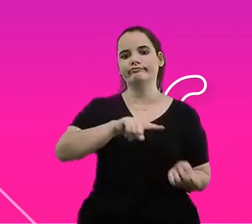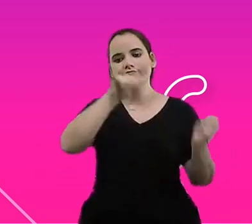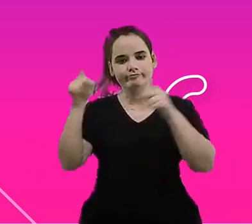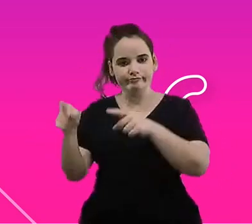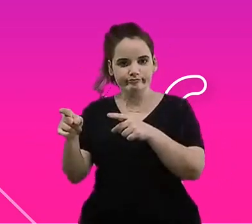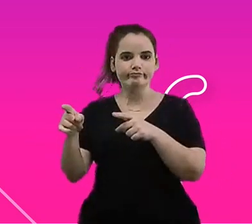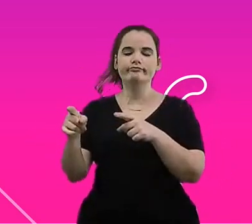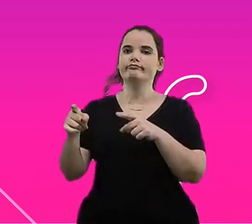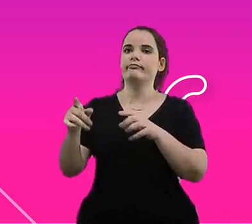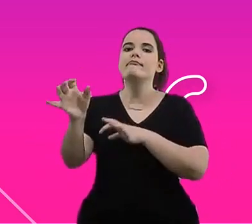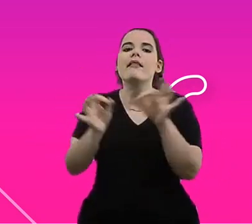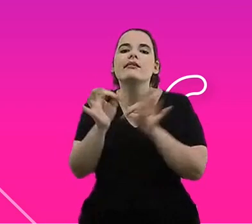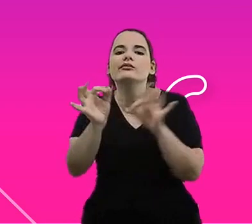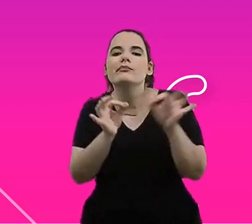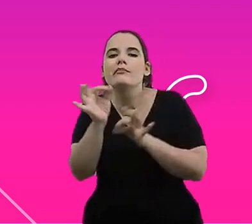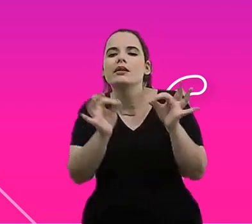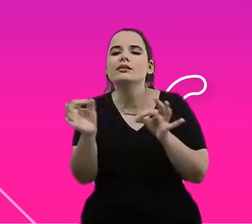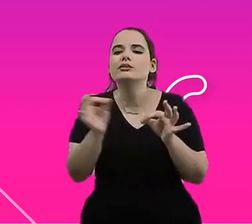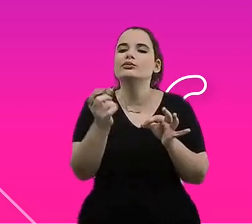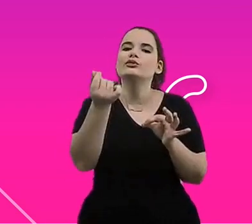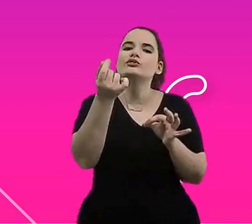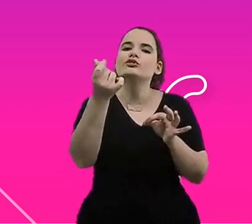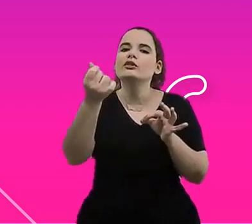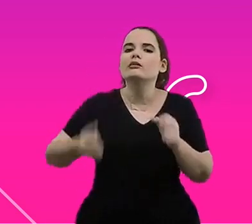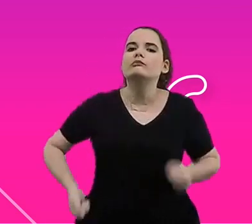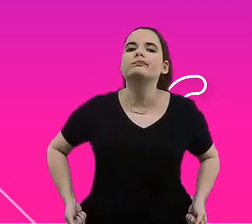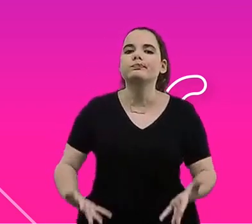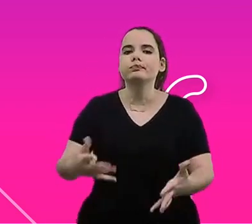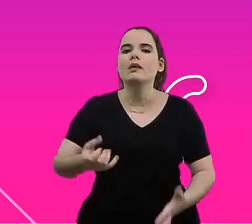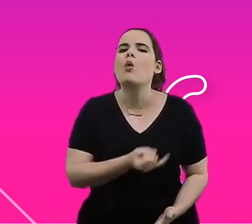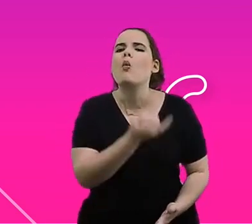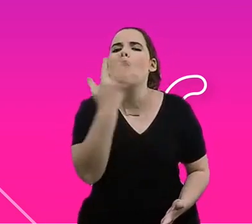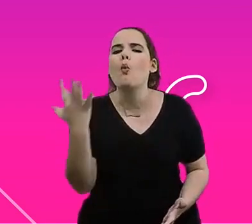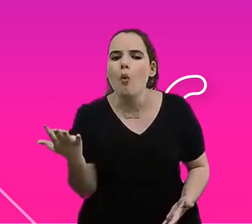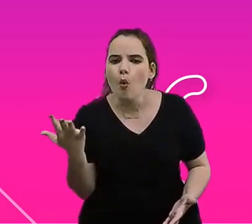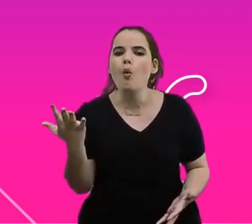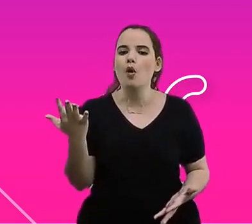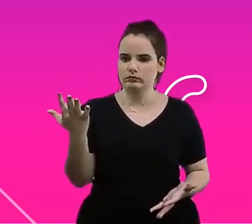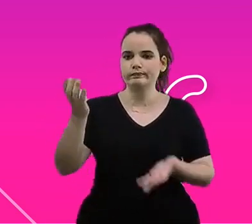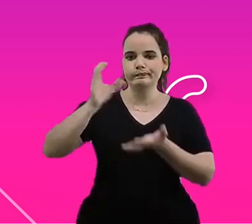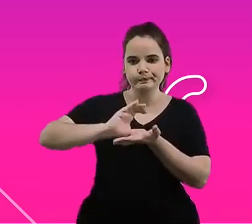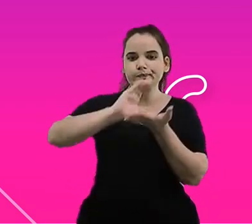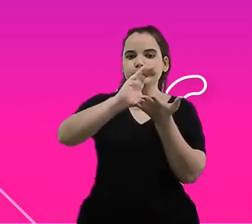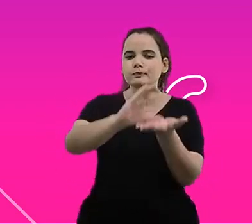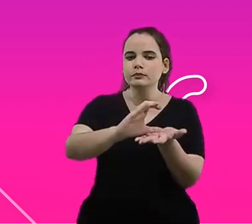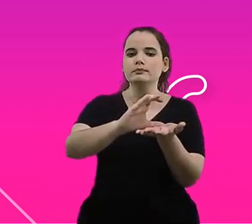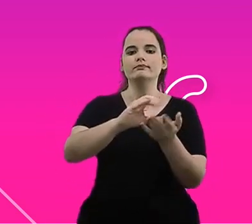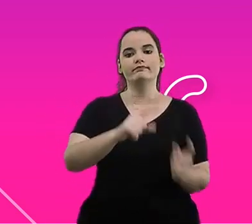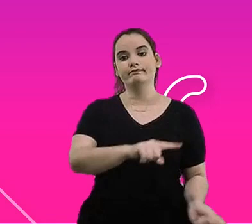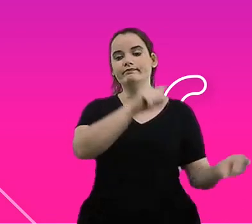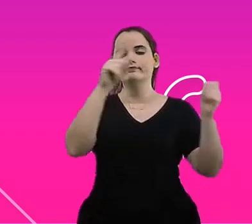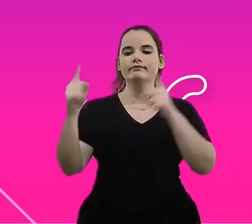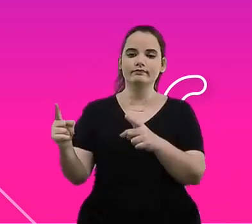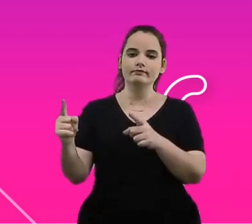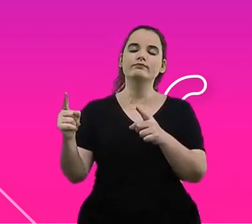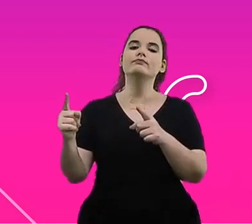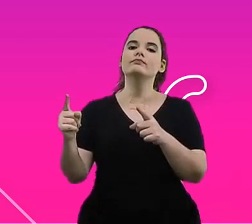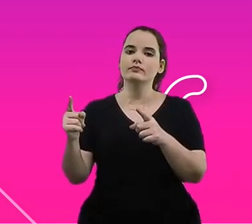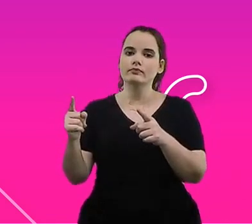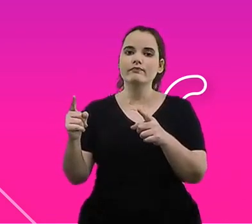do que seria necessário para fazer o que foi planejado, o